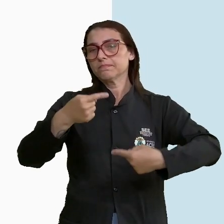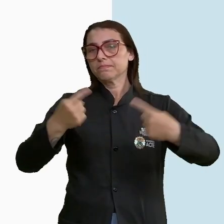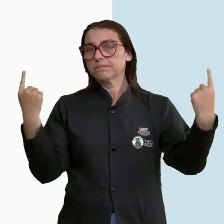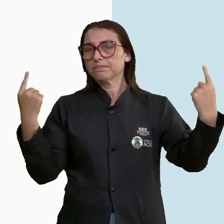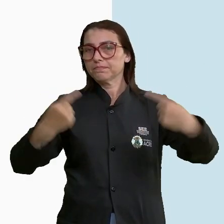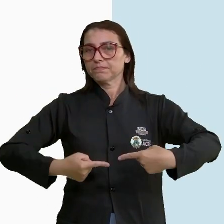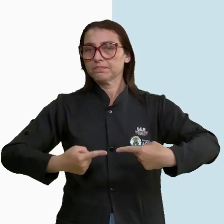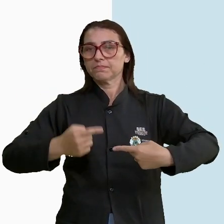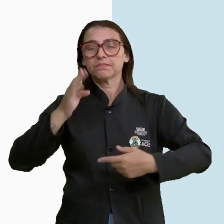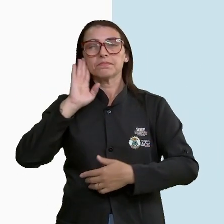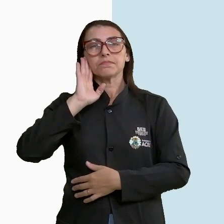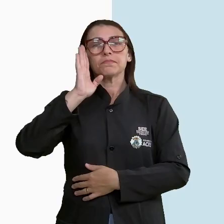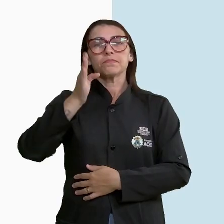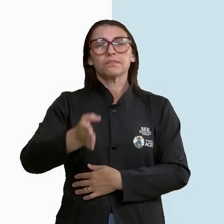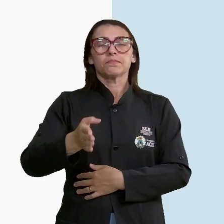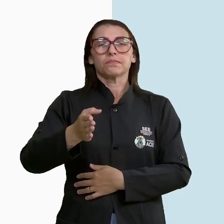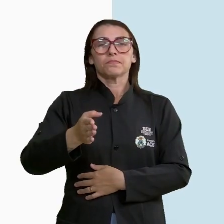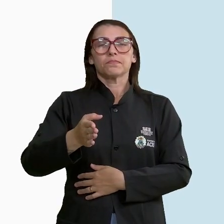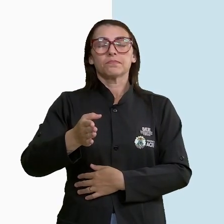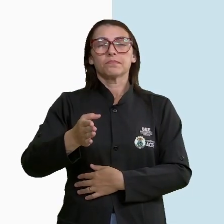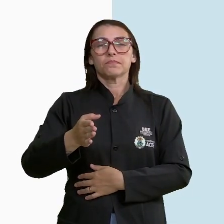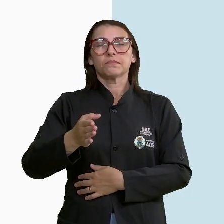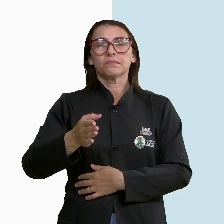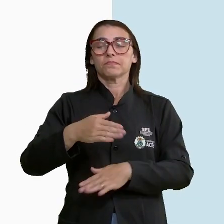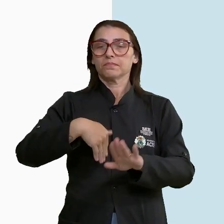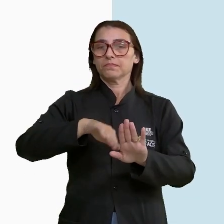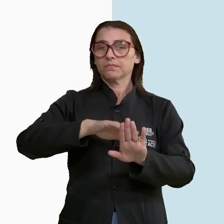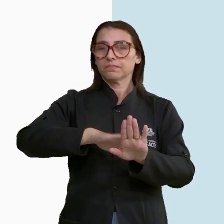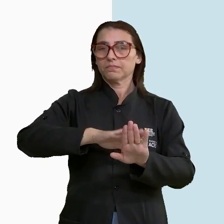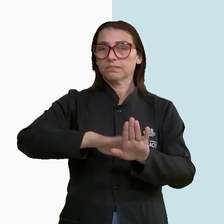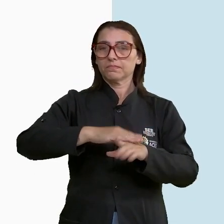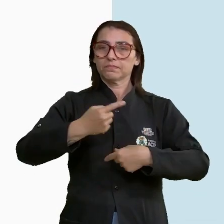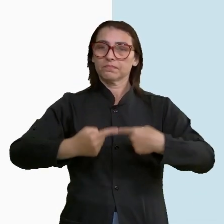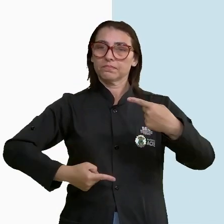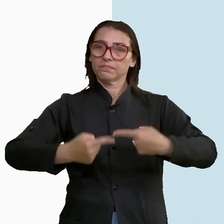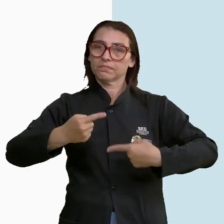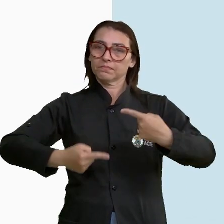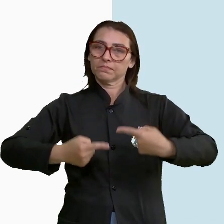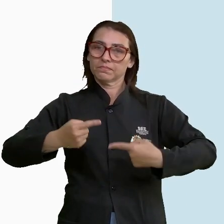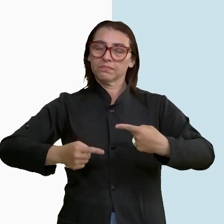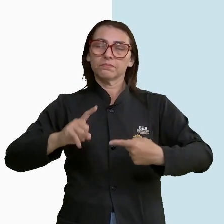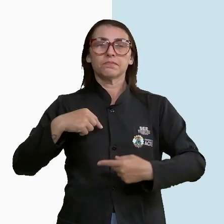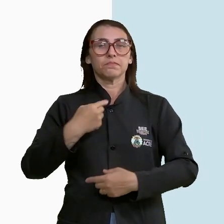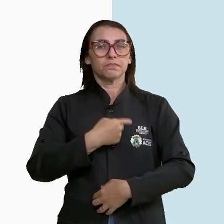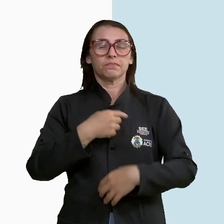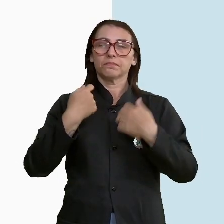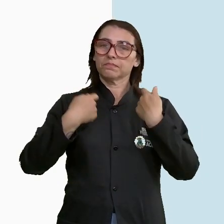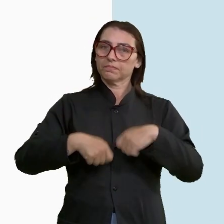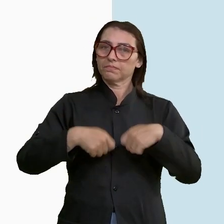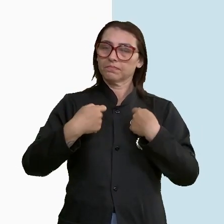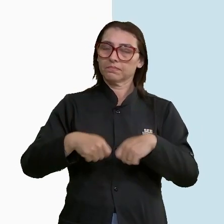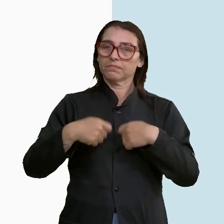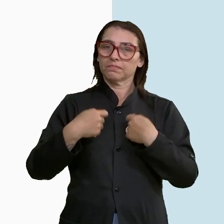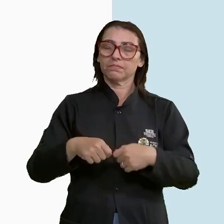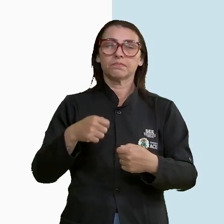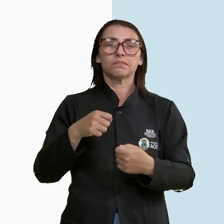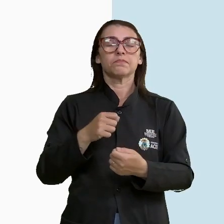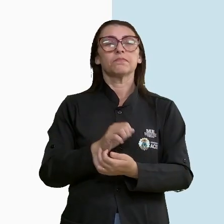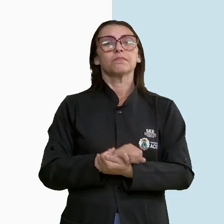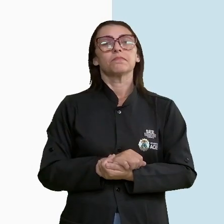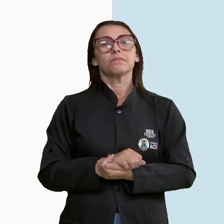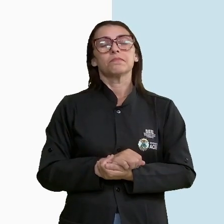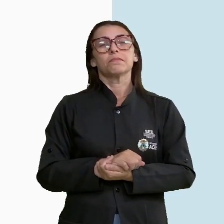disputas, principalmente de ideologia política. E a gente precisa estar